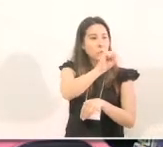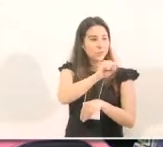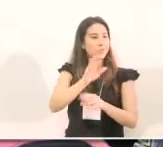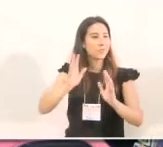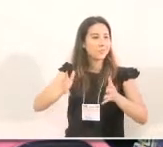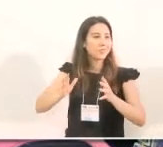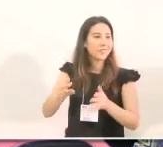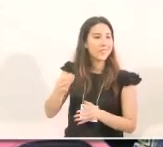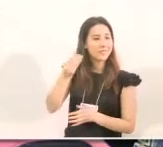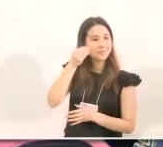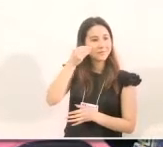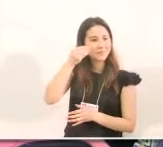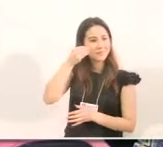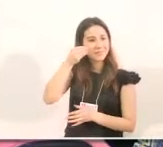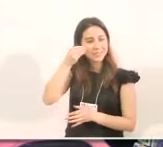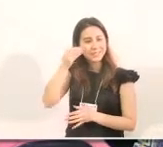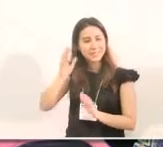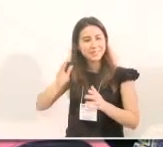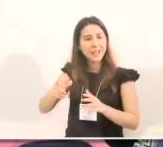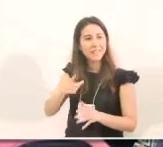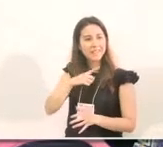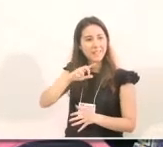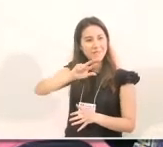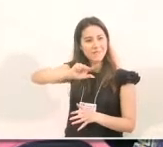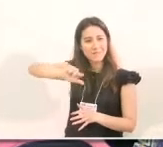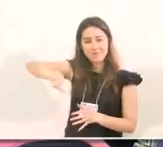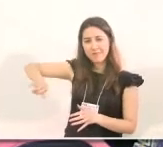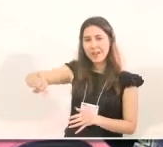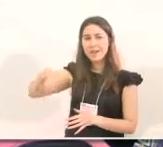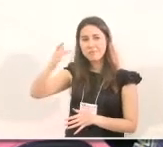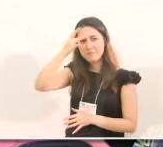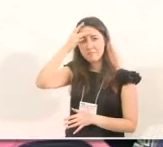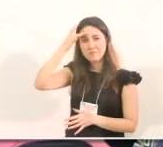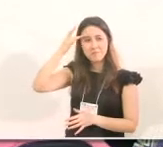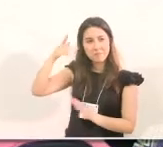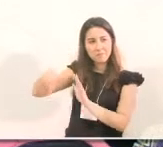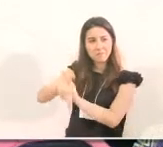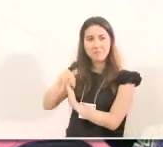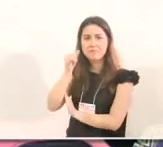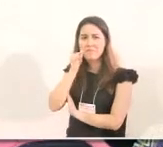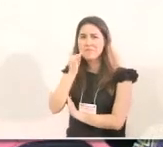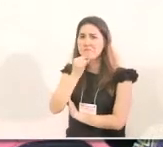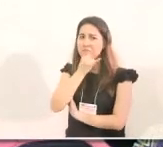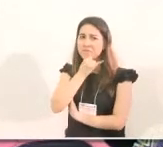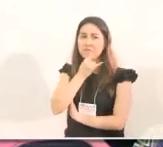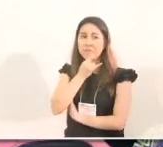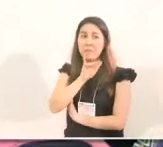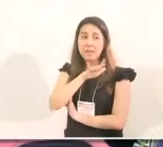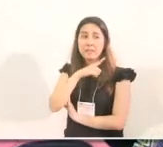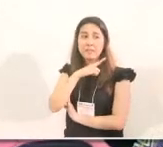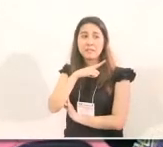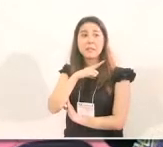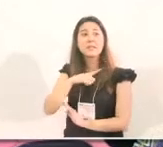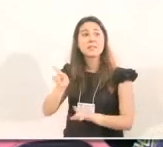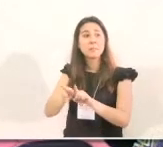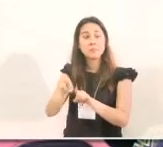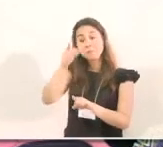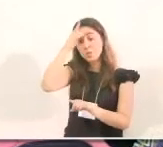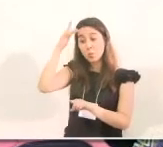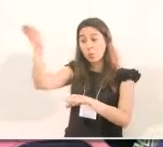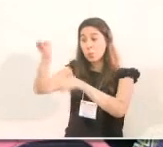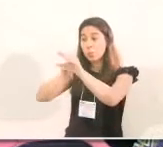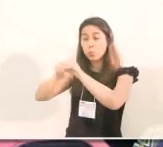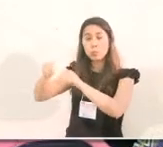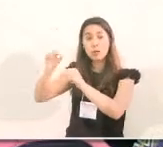porque nós tínhamos muitos italianos é mas nós tínhamos gente do mundo inteiro imigrantes do mundo inteiro que as